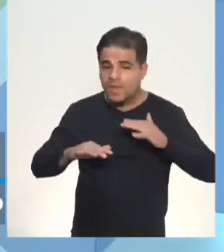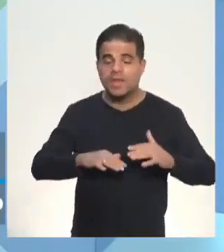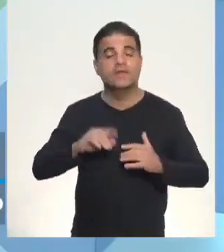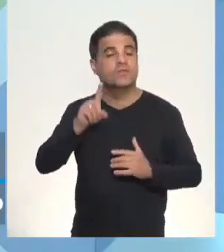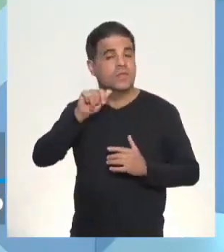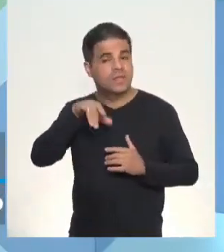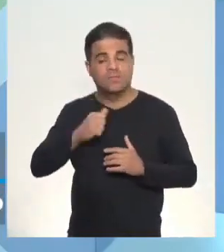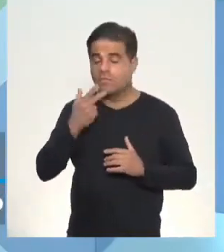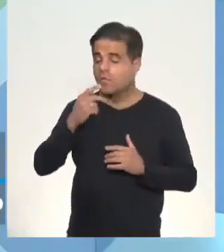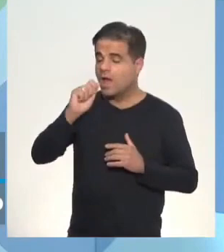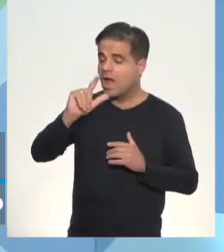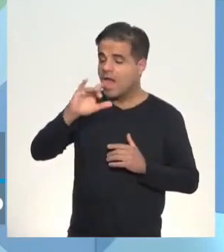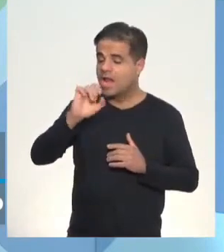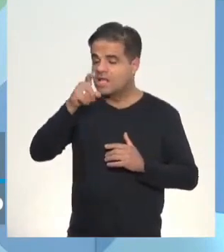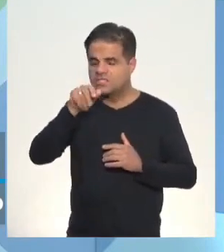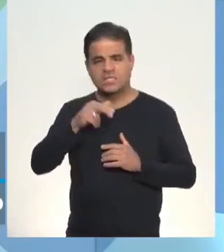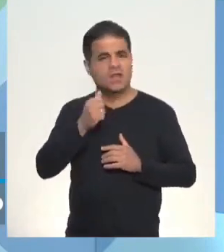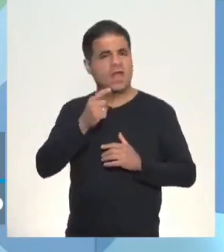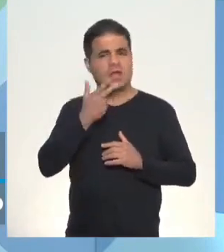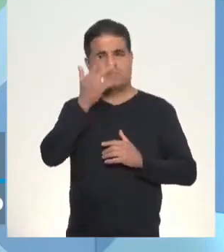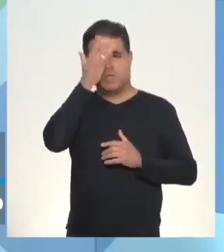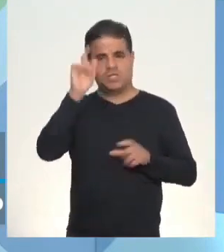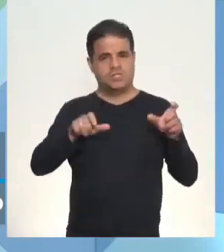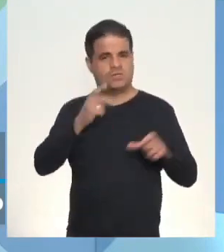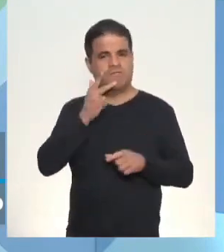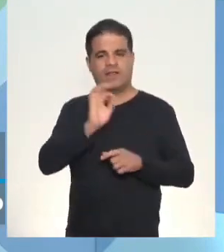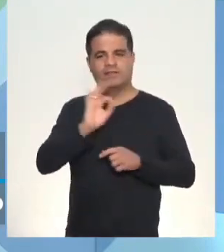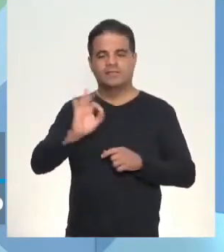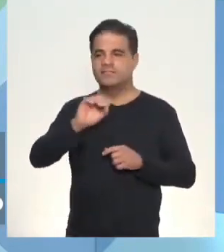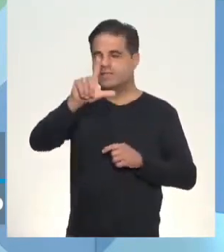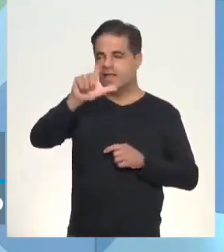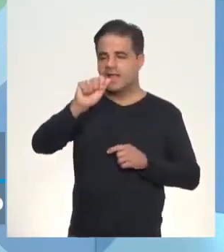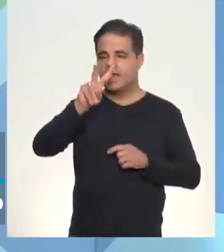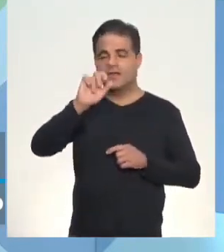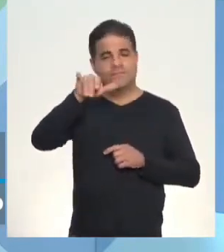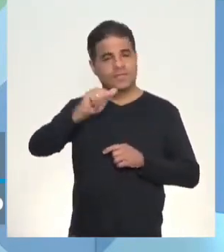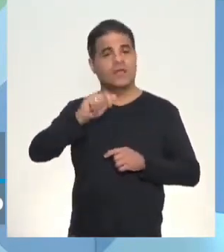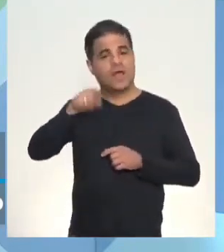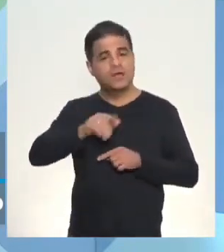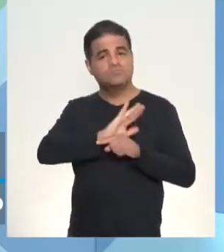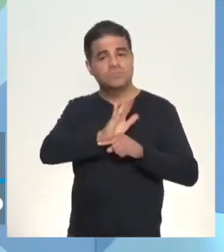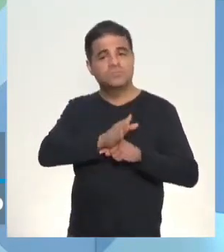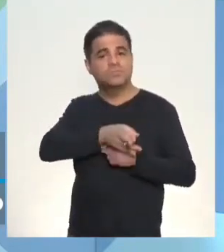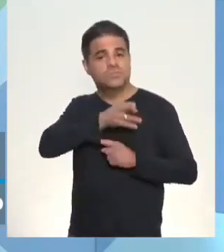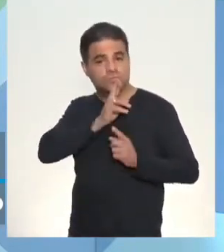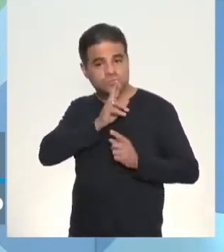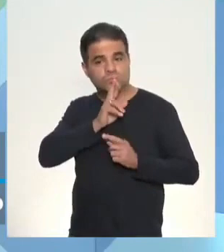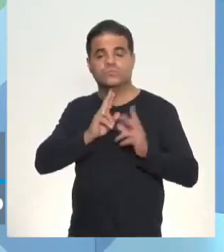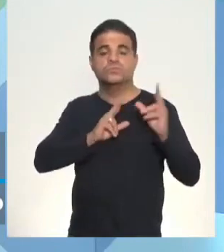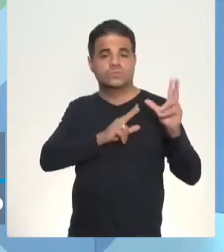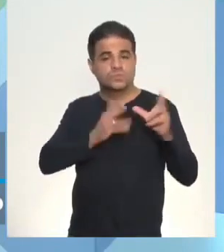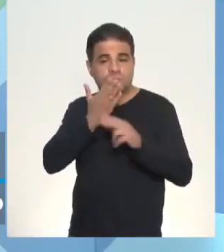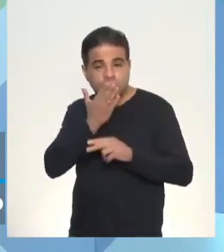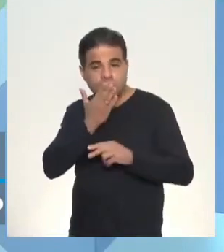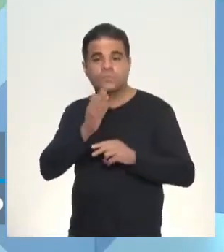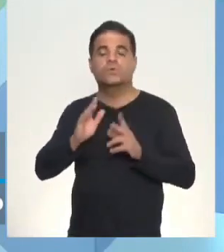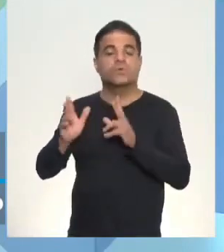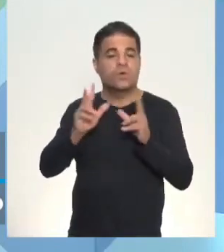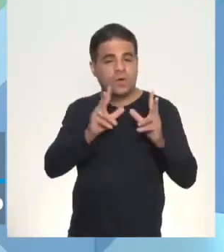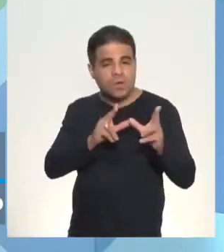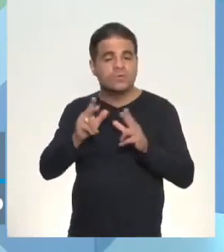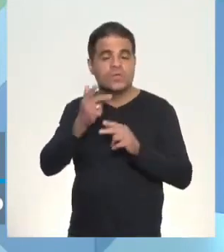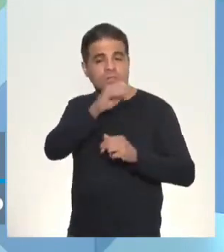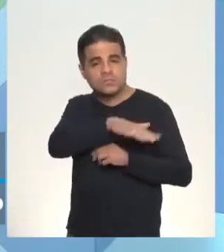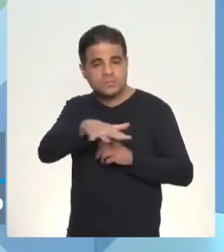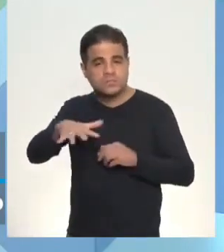gente. O Alexandre diz, ninguém fala nada. A Lavínia diz, é um filme mudo, assim como muitos alunos participando, falando